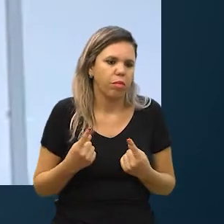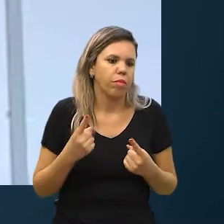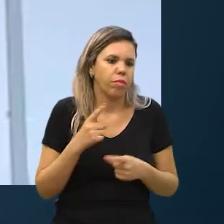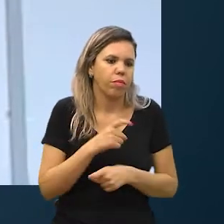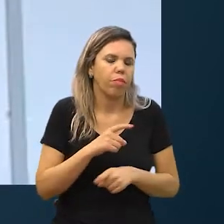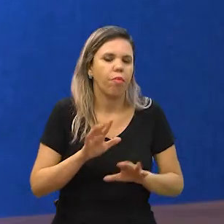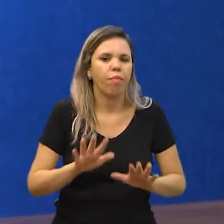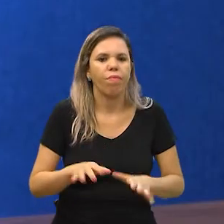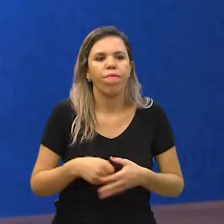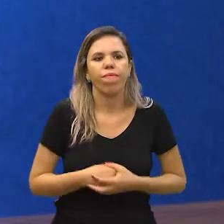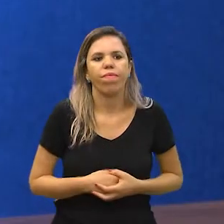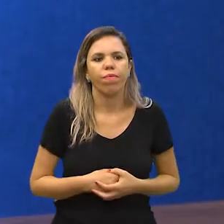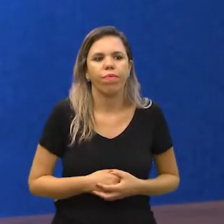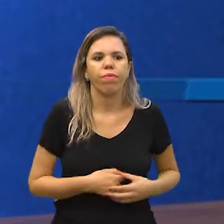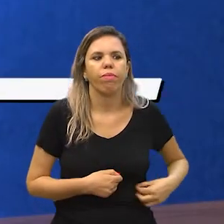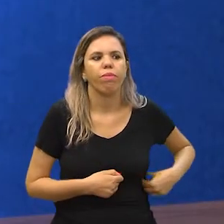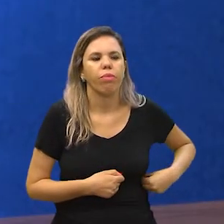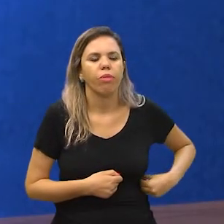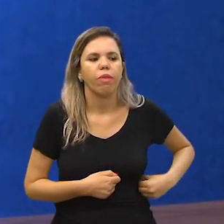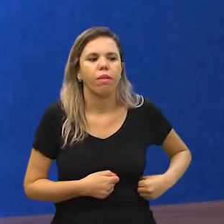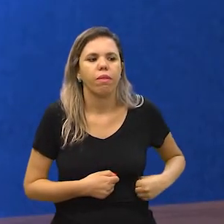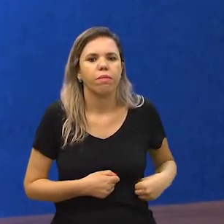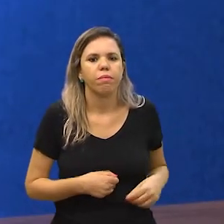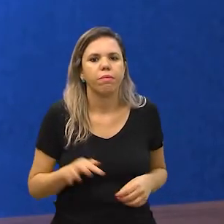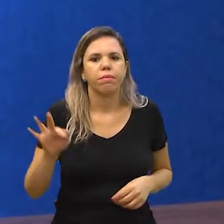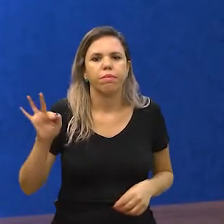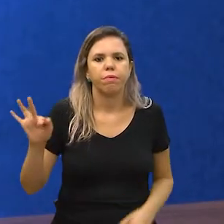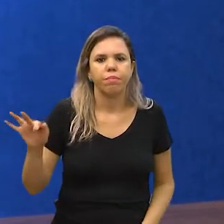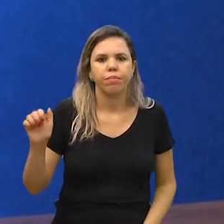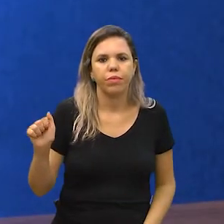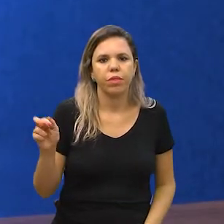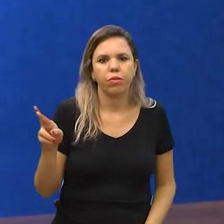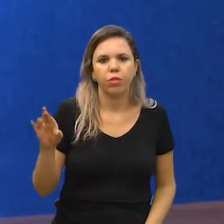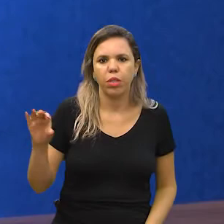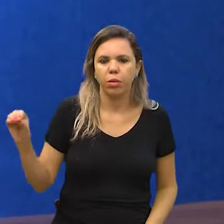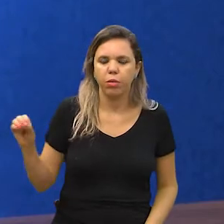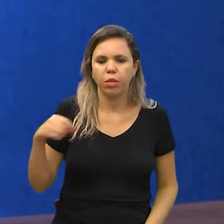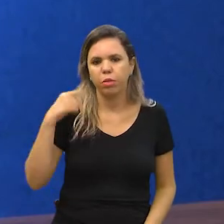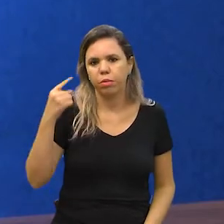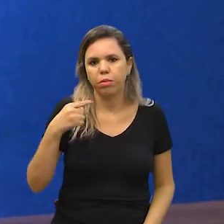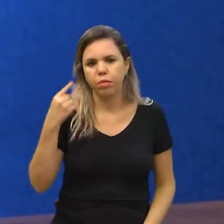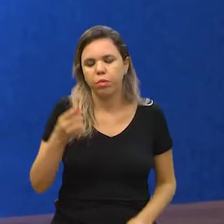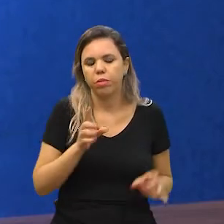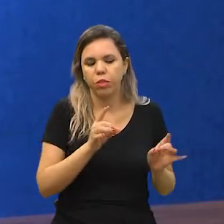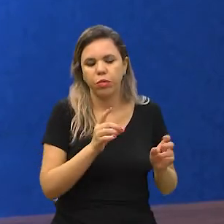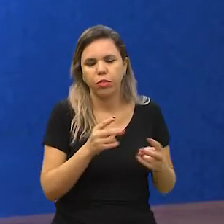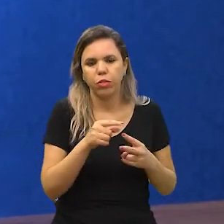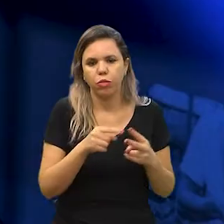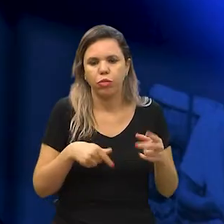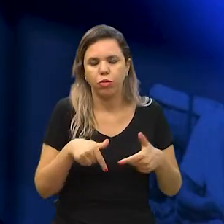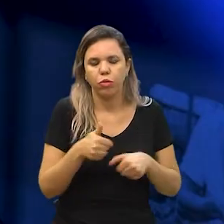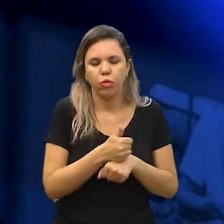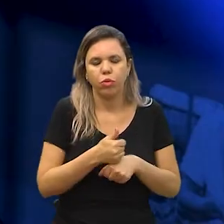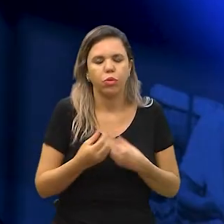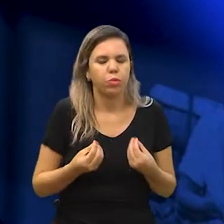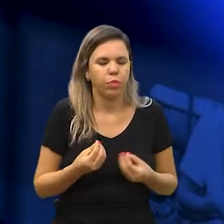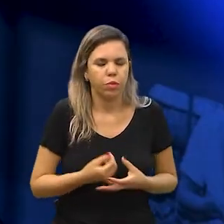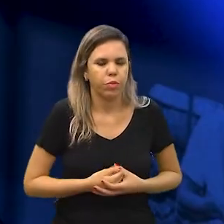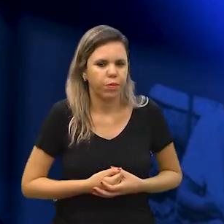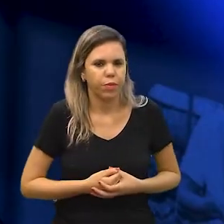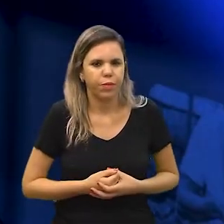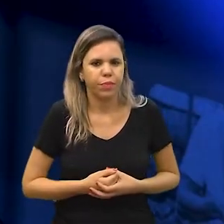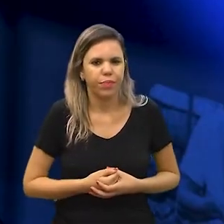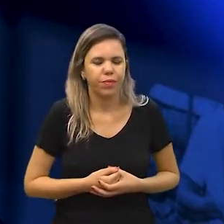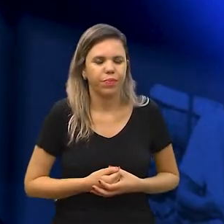desafio. Mas e esse desafio de ser o Fabrício advogado e o Fabrício vendedor, como é isso?